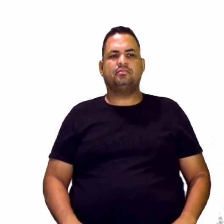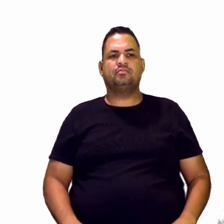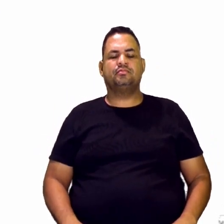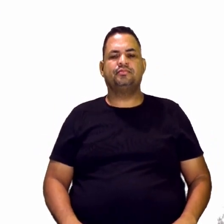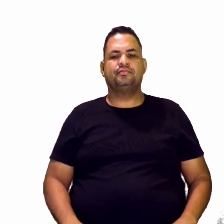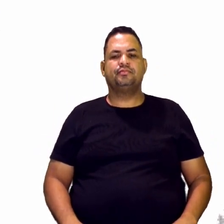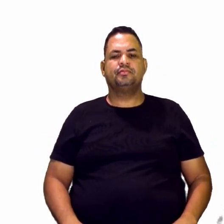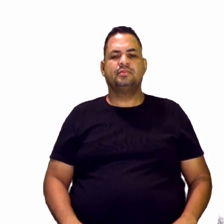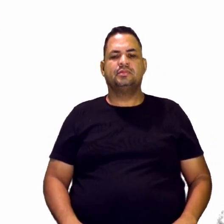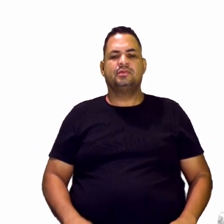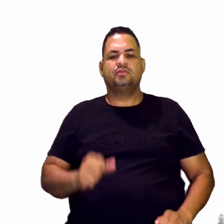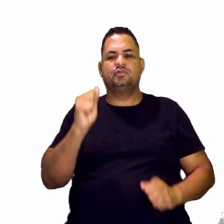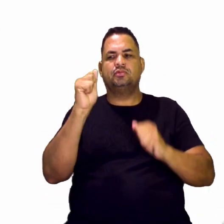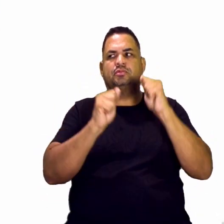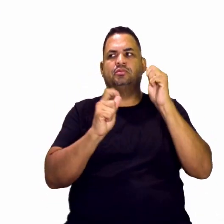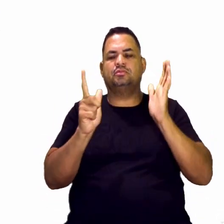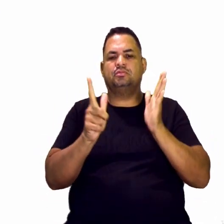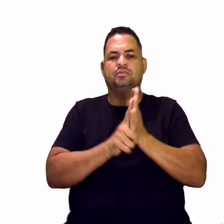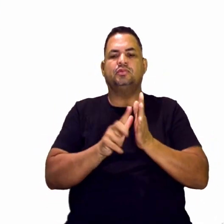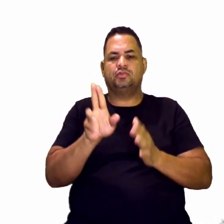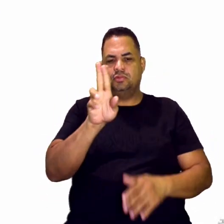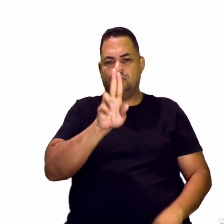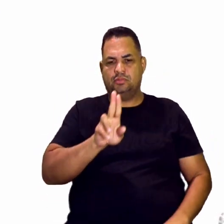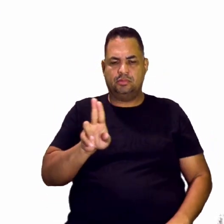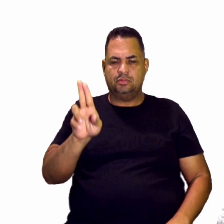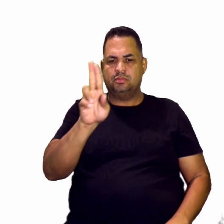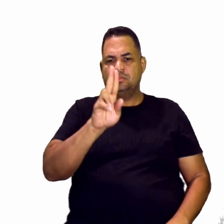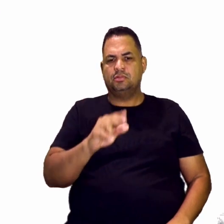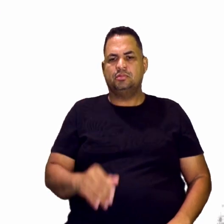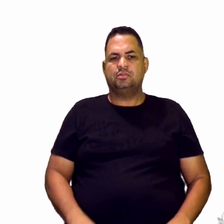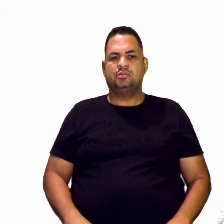do papel usa muito,